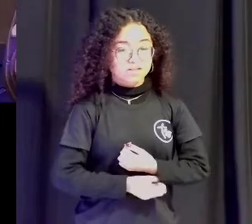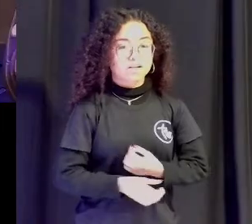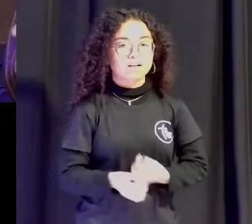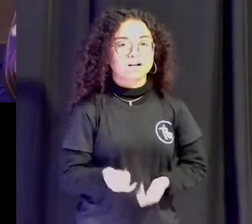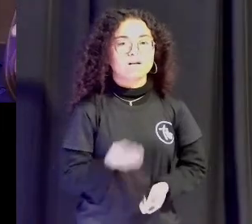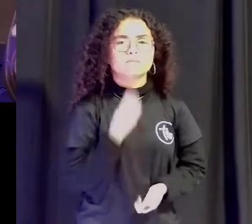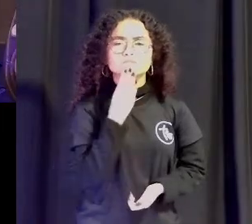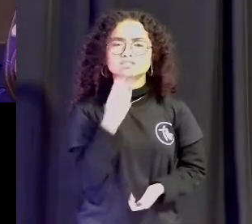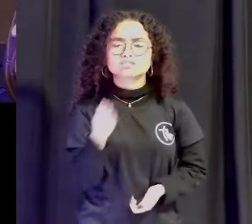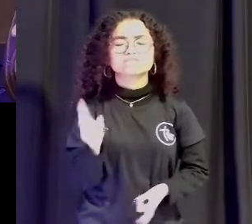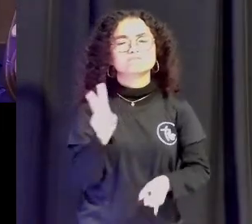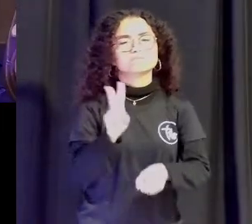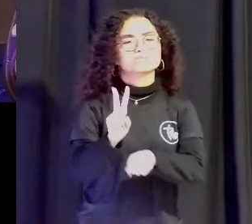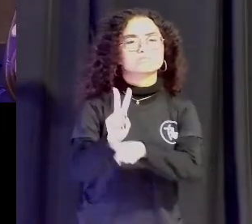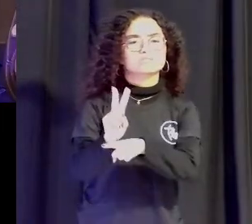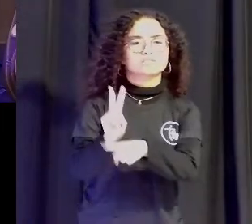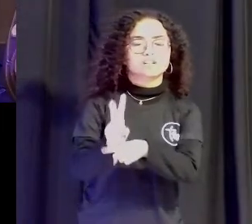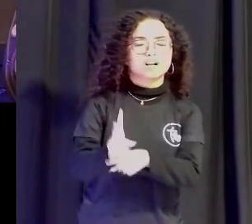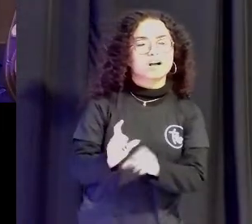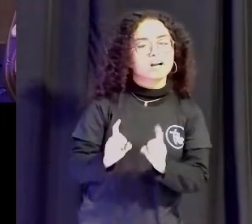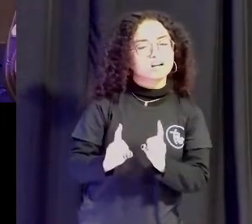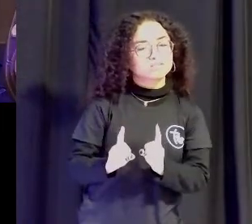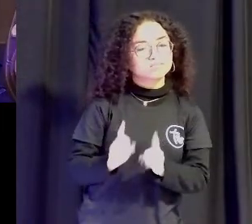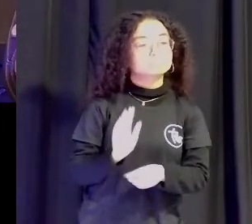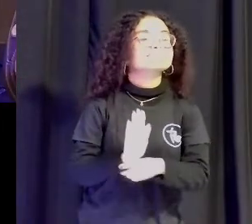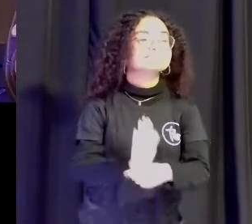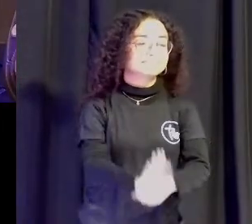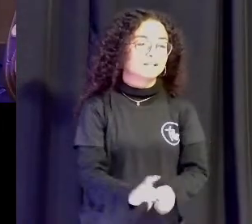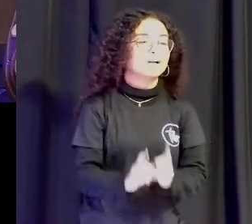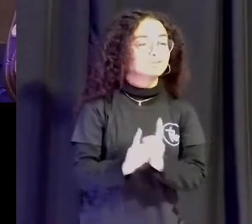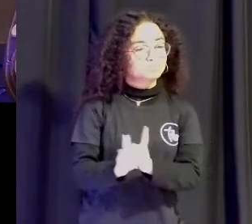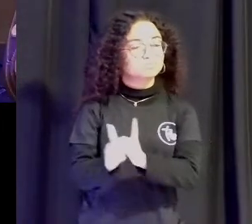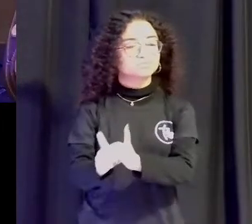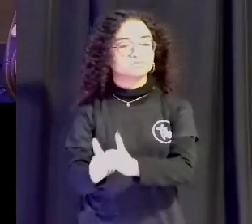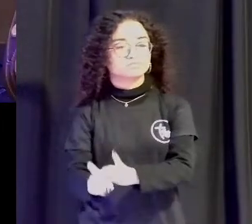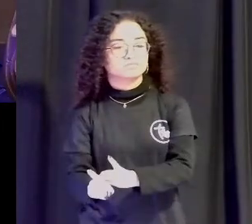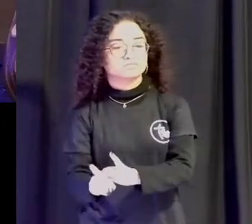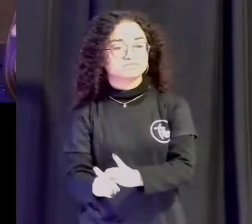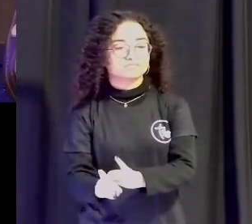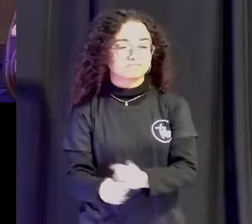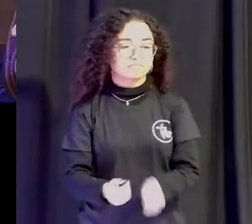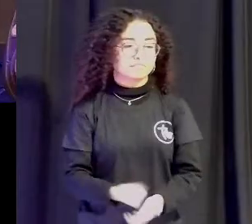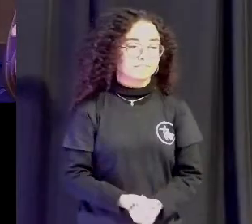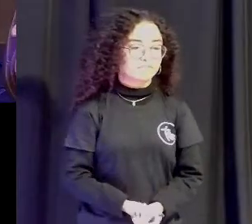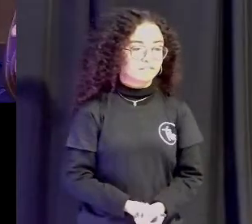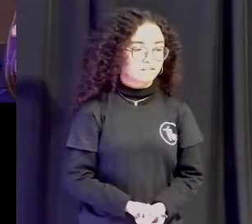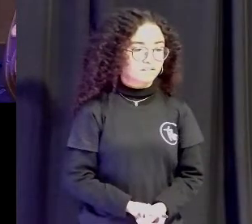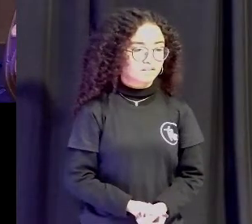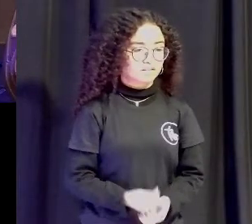pediu ajuda aos discípulos, como pedira a todos os outros que estavam entrando ali.